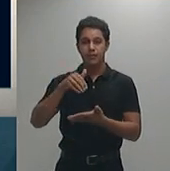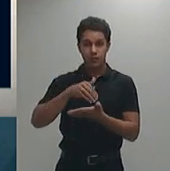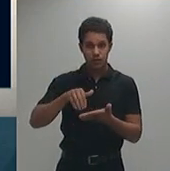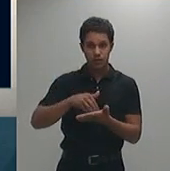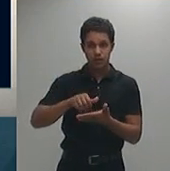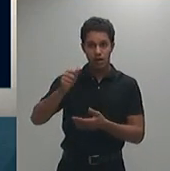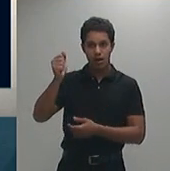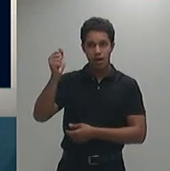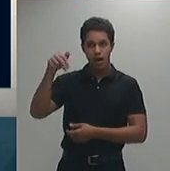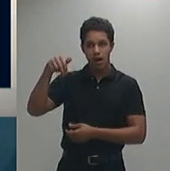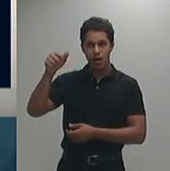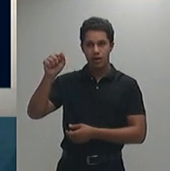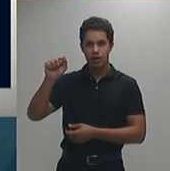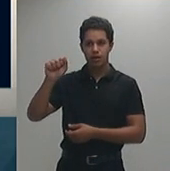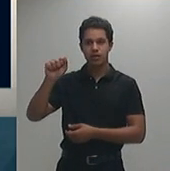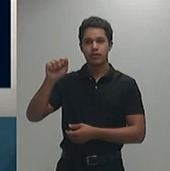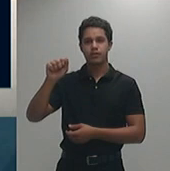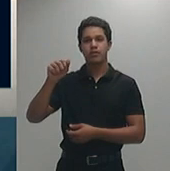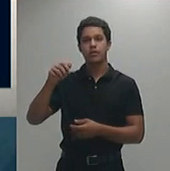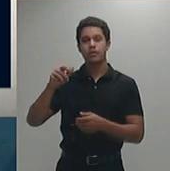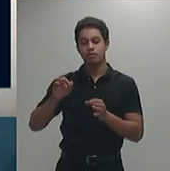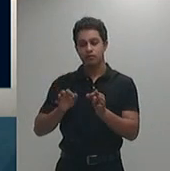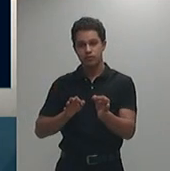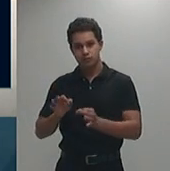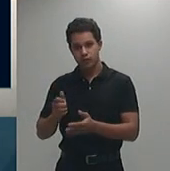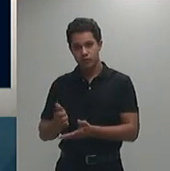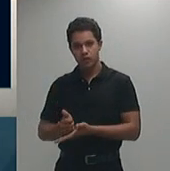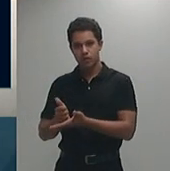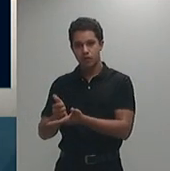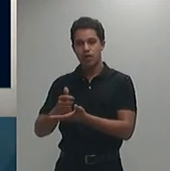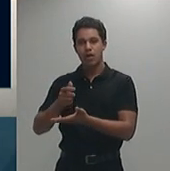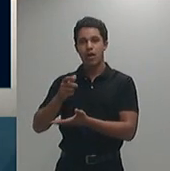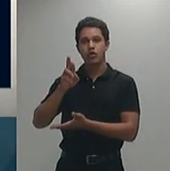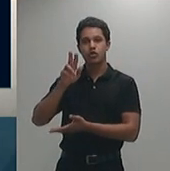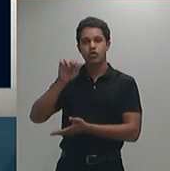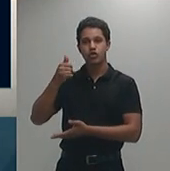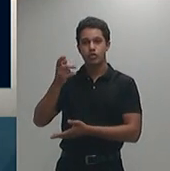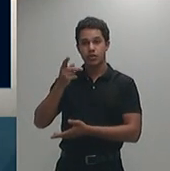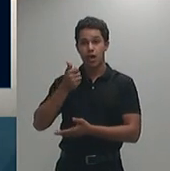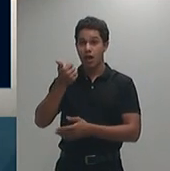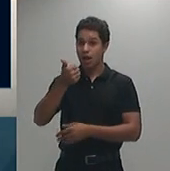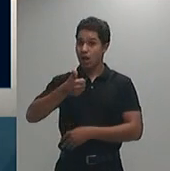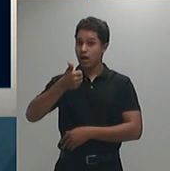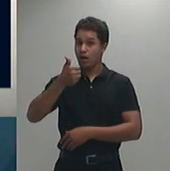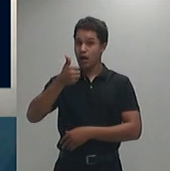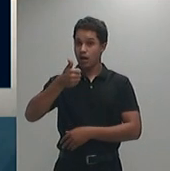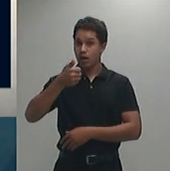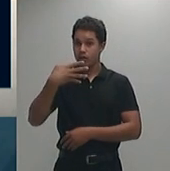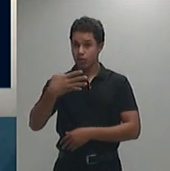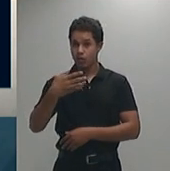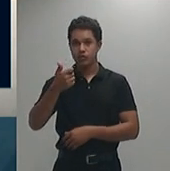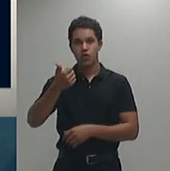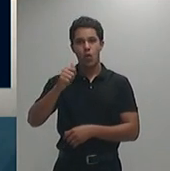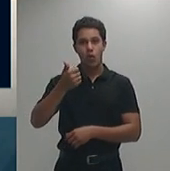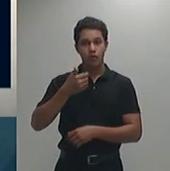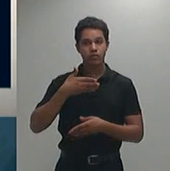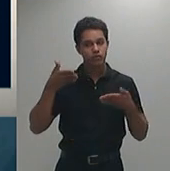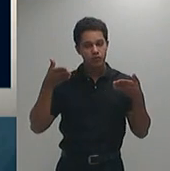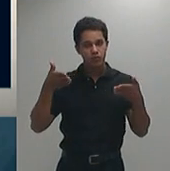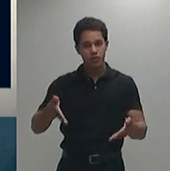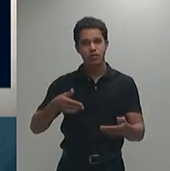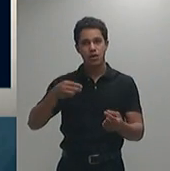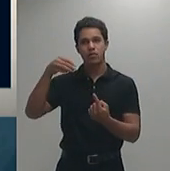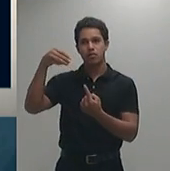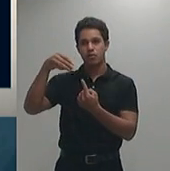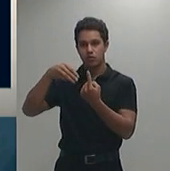Elisa kijner assessora Josélia Ribeiro de Oliveira as 1411 presente dos Senhores ministros Nancy andrighi Luis